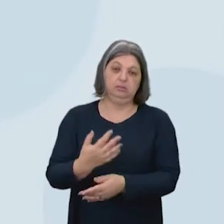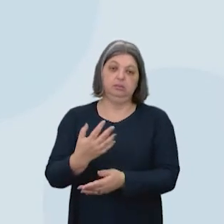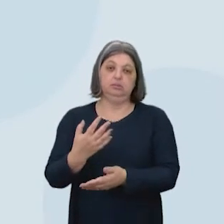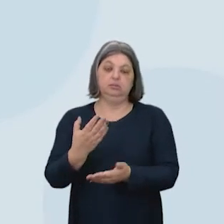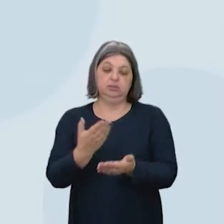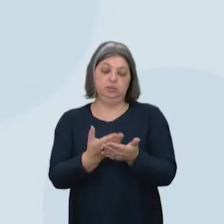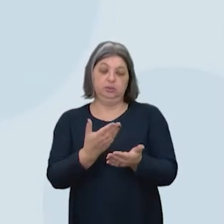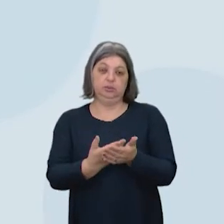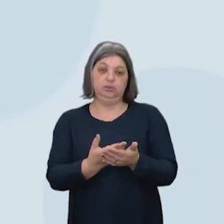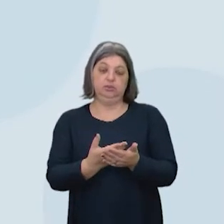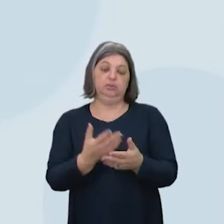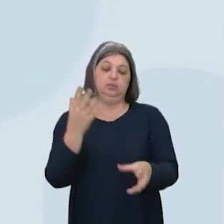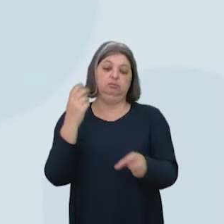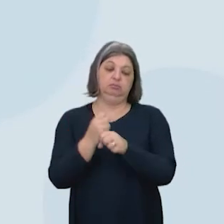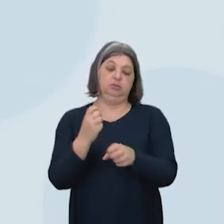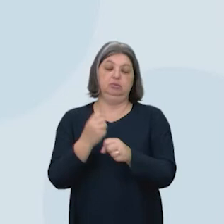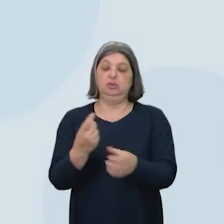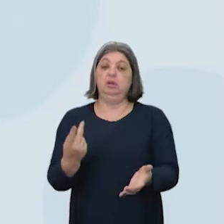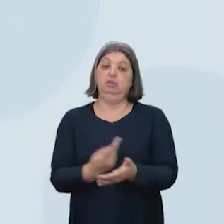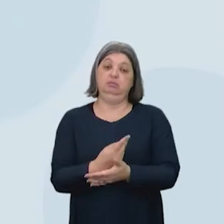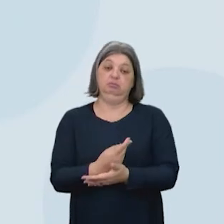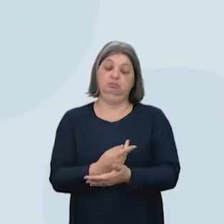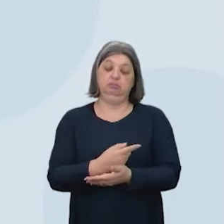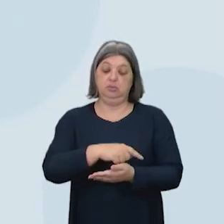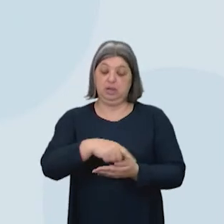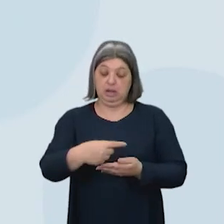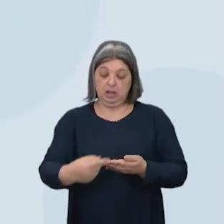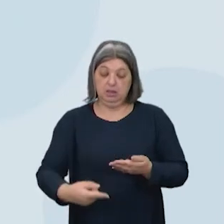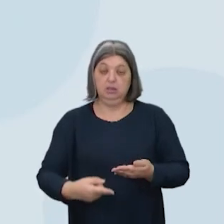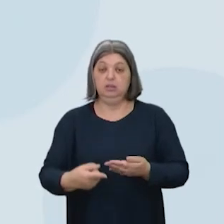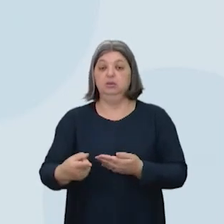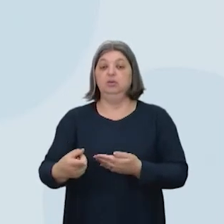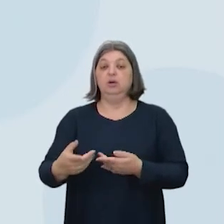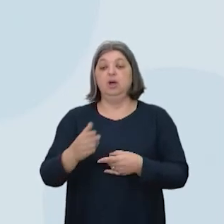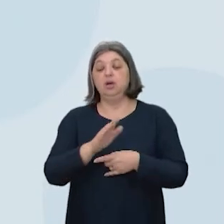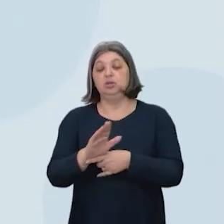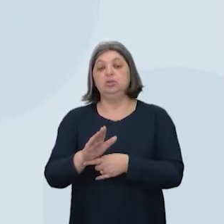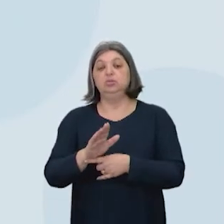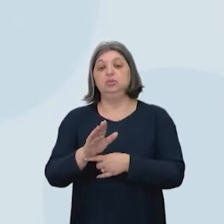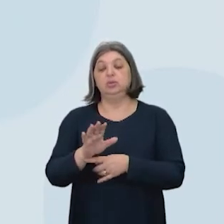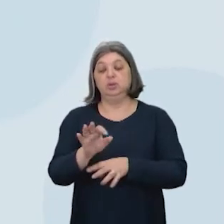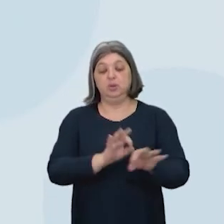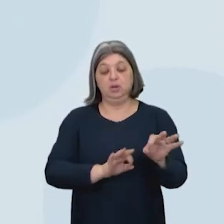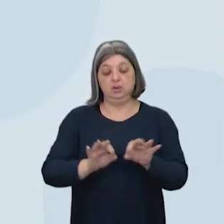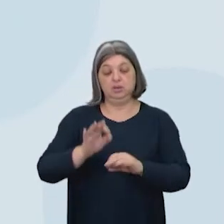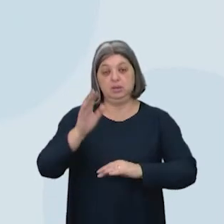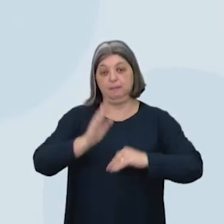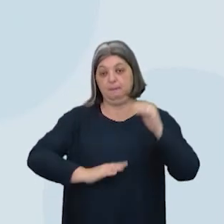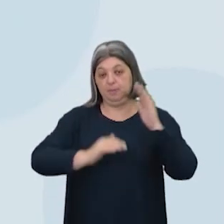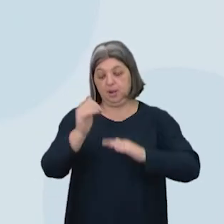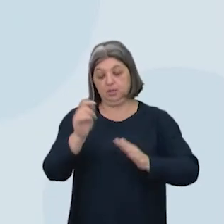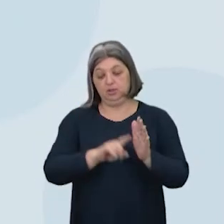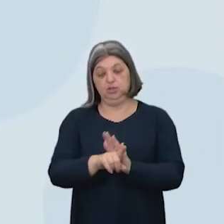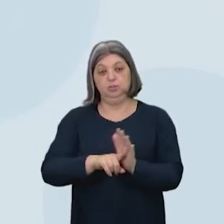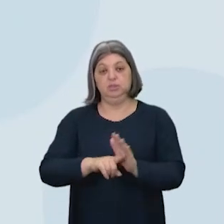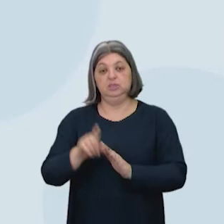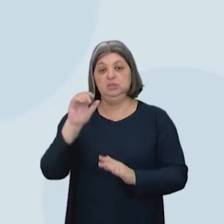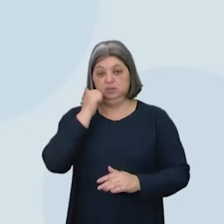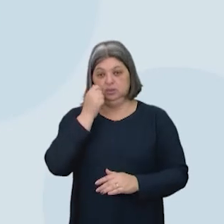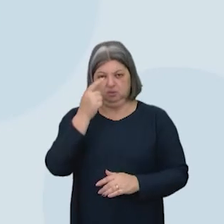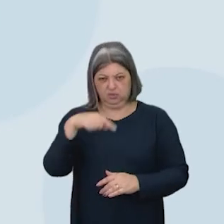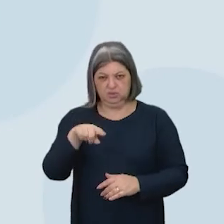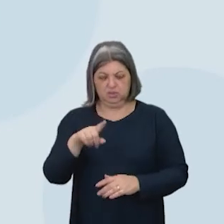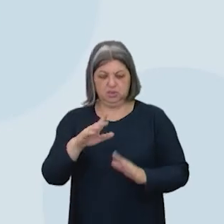errado, né? Caderno. Um caderno ajuda a organizar a prática de pesquisa científica. Você aí na